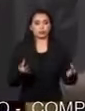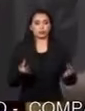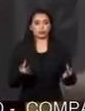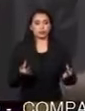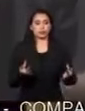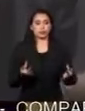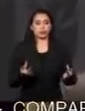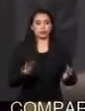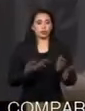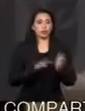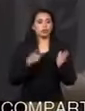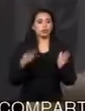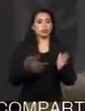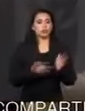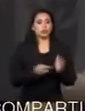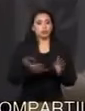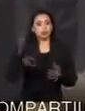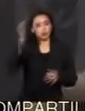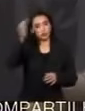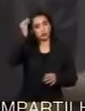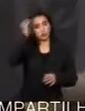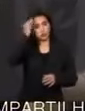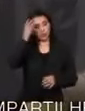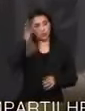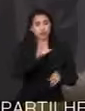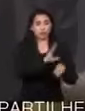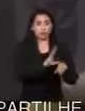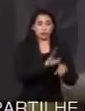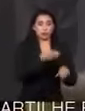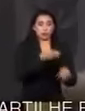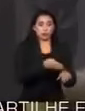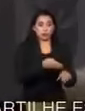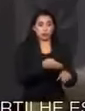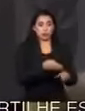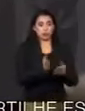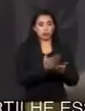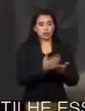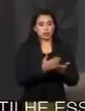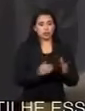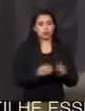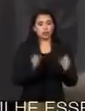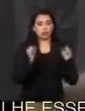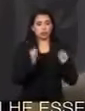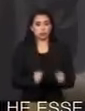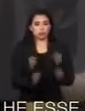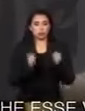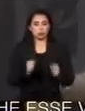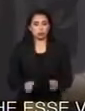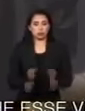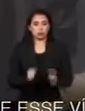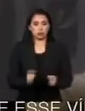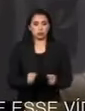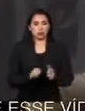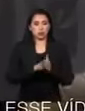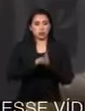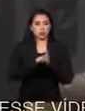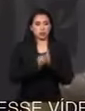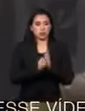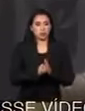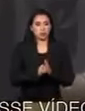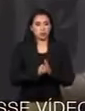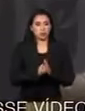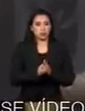Neste sentido, considerando os dispositivos constitucionais da separação entre os poderes, os ritos da vedação de alteração